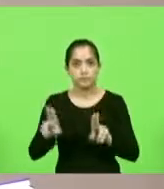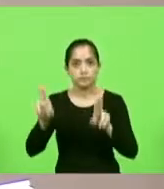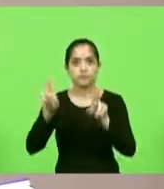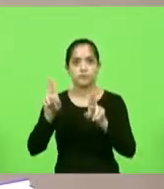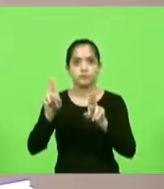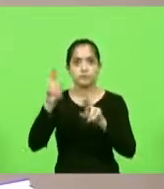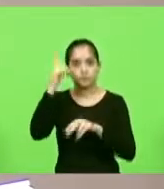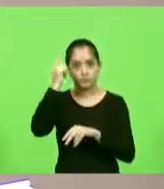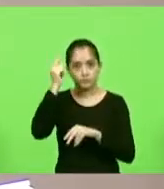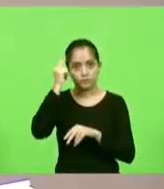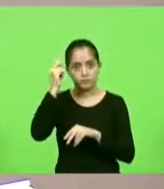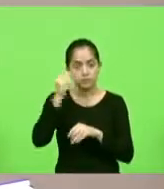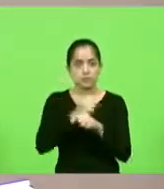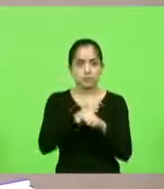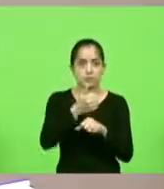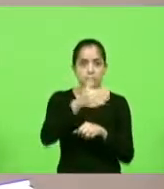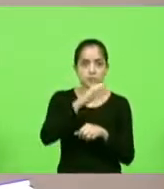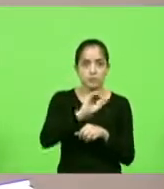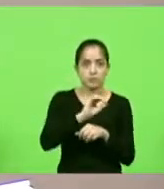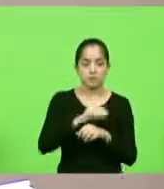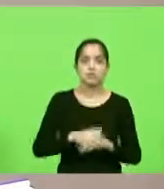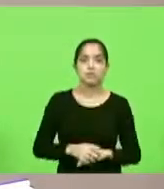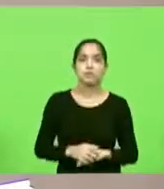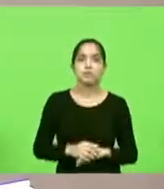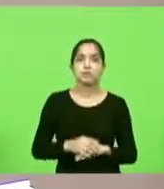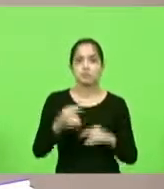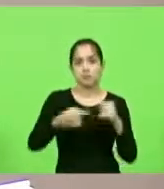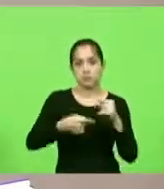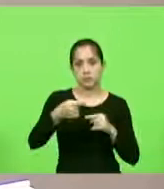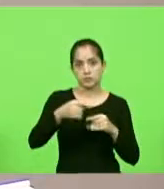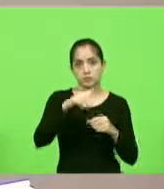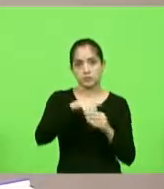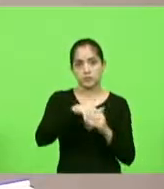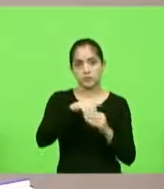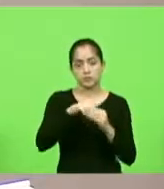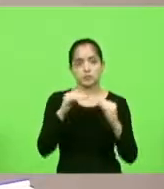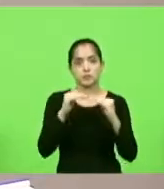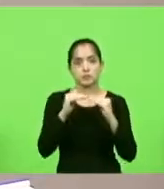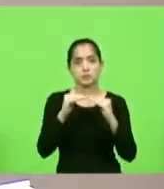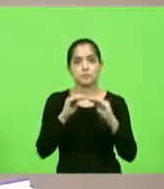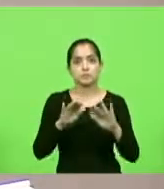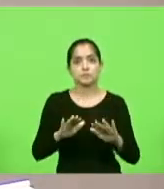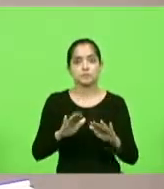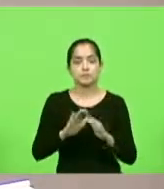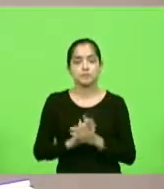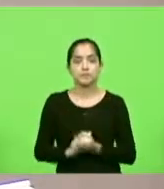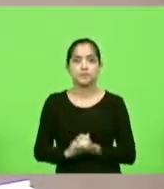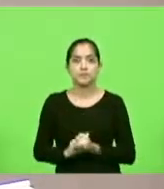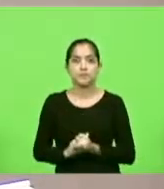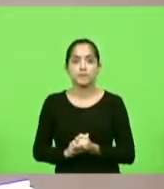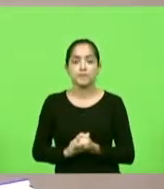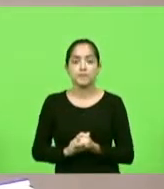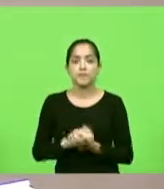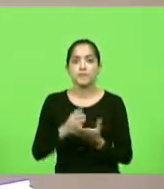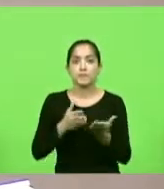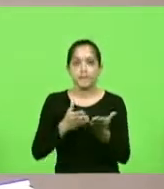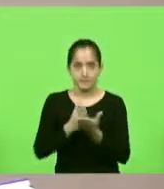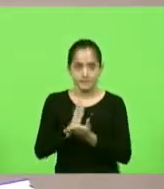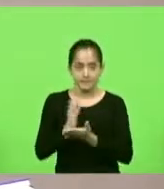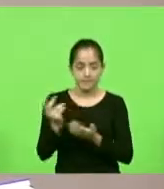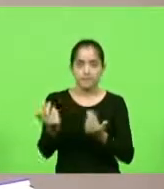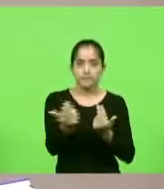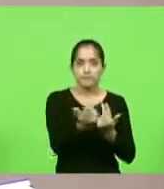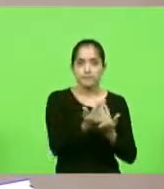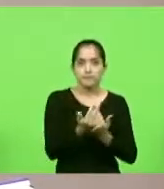seus 10 anos de fundação. Em discussão. Não havendo quem queira discutir, em votação. Deputados que aprovam, permaneçam como se encontra. Aprovado